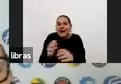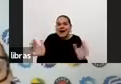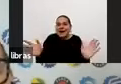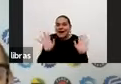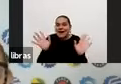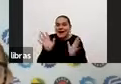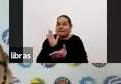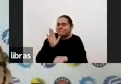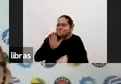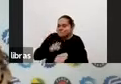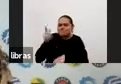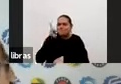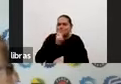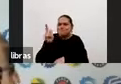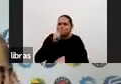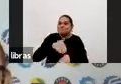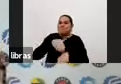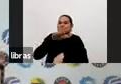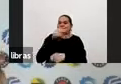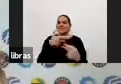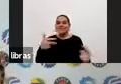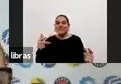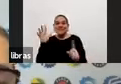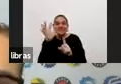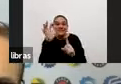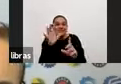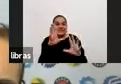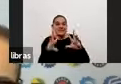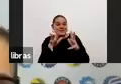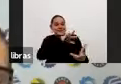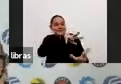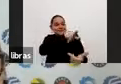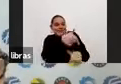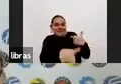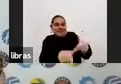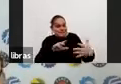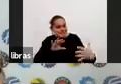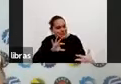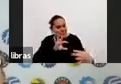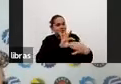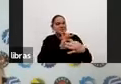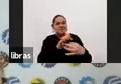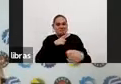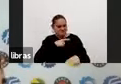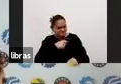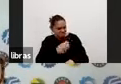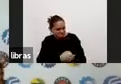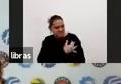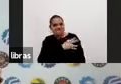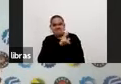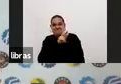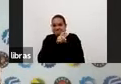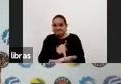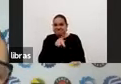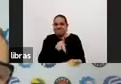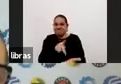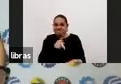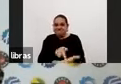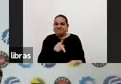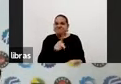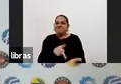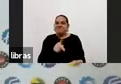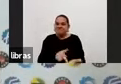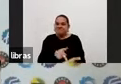já impactaram o mundo do trabalho com a força, né? Estou arrepiada aqui de falar. Com força,